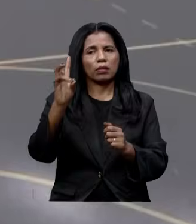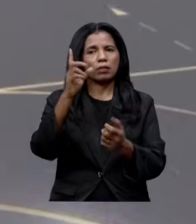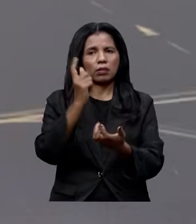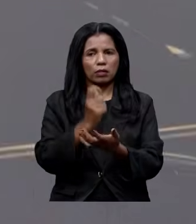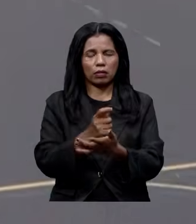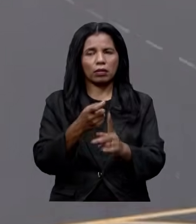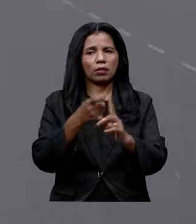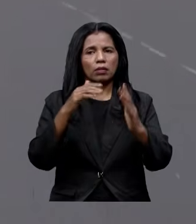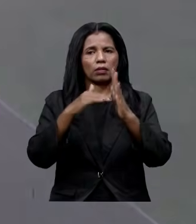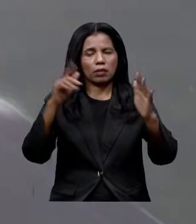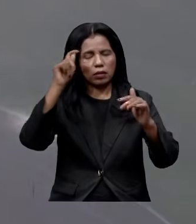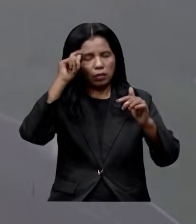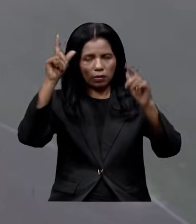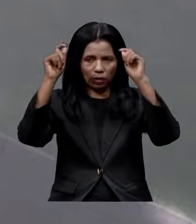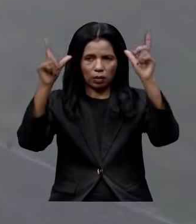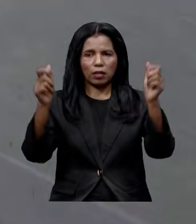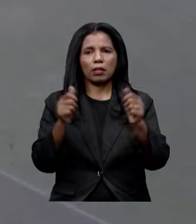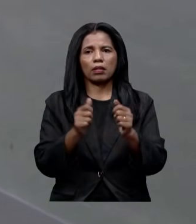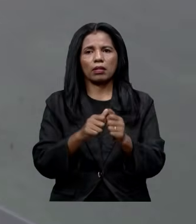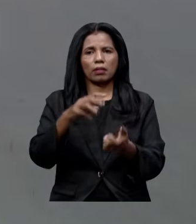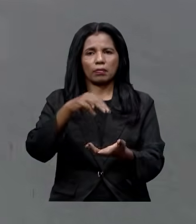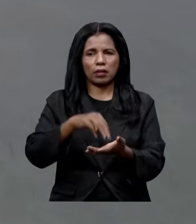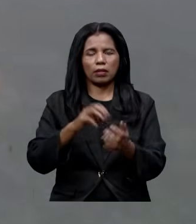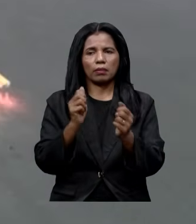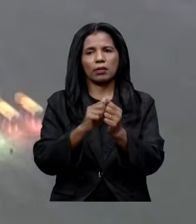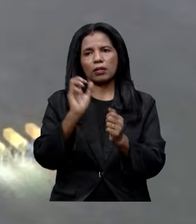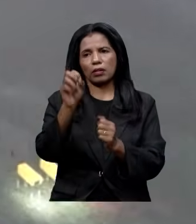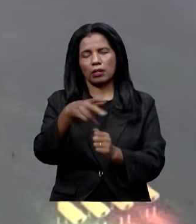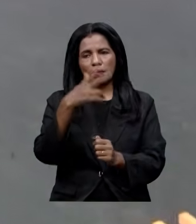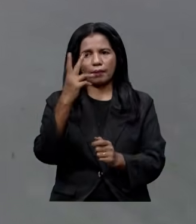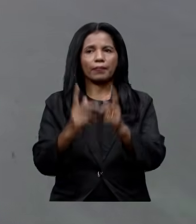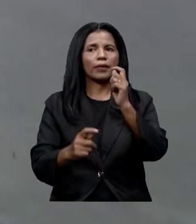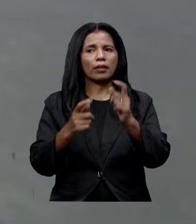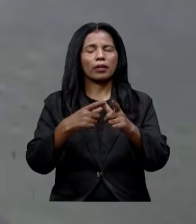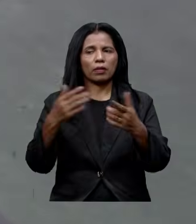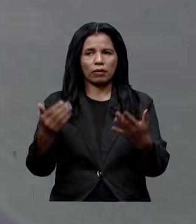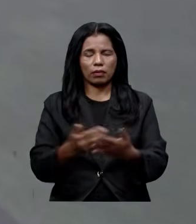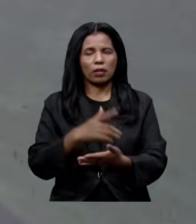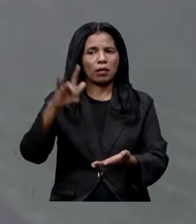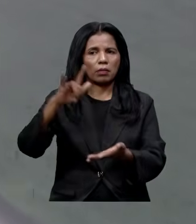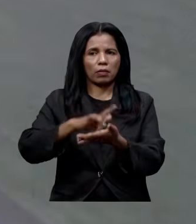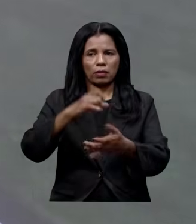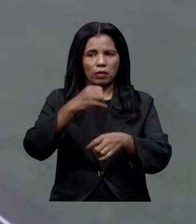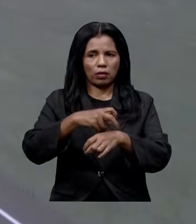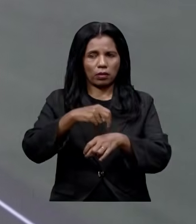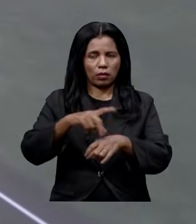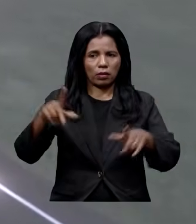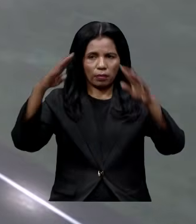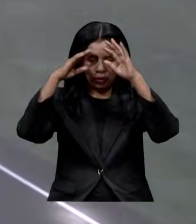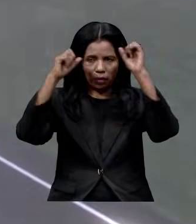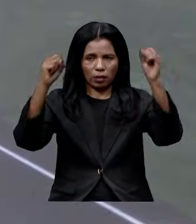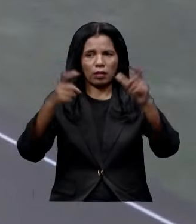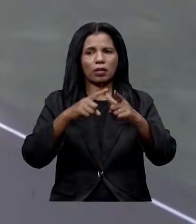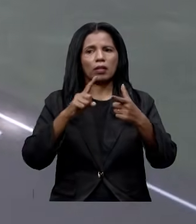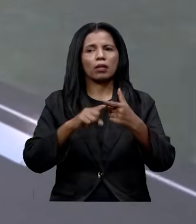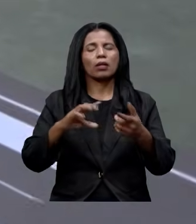contrapartida husi governo Timor-Leste hamutuk milhão sanulo resintolo. Terminal passageiro fon Aeroportu Internasional Prezidente Nicolau Lobato